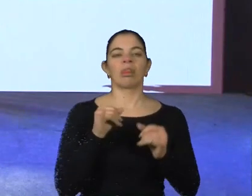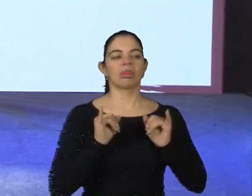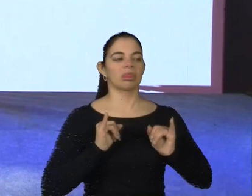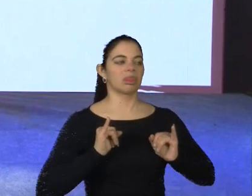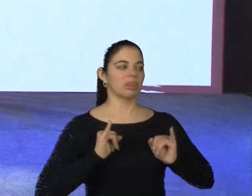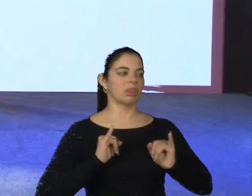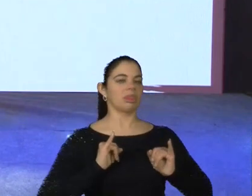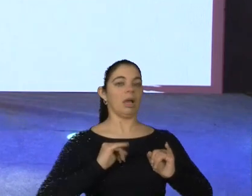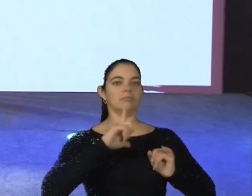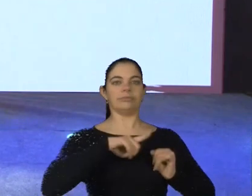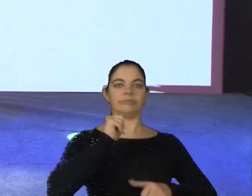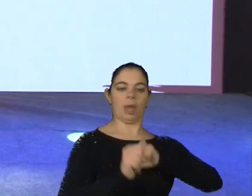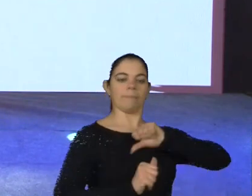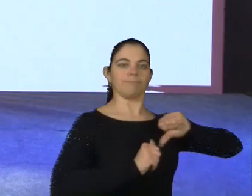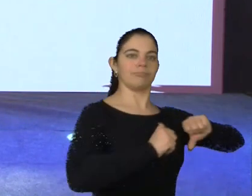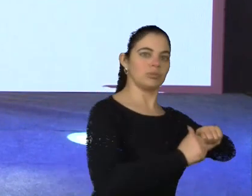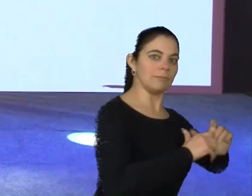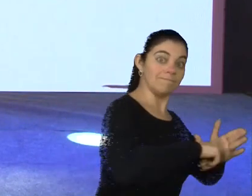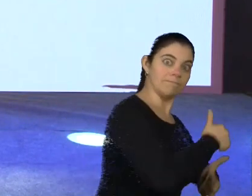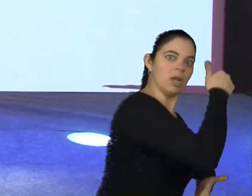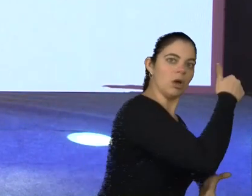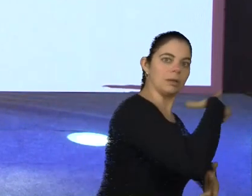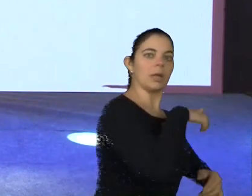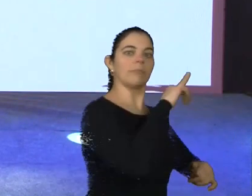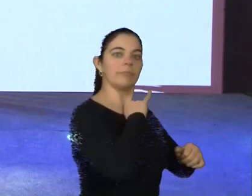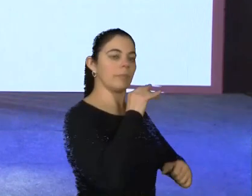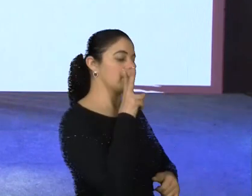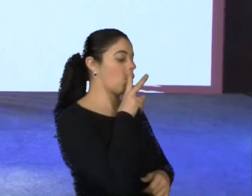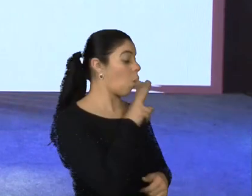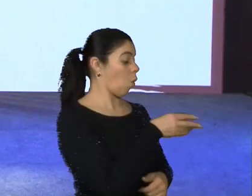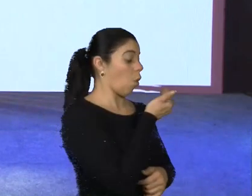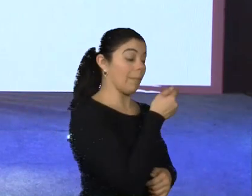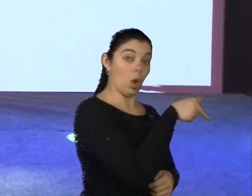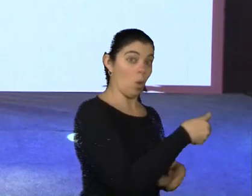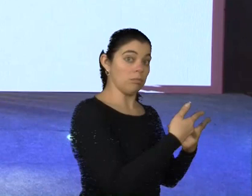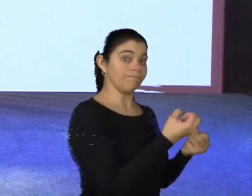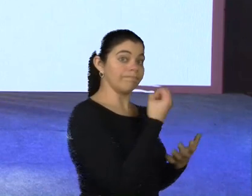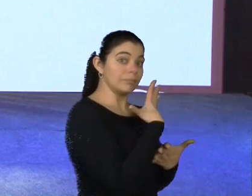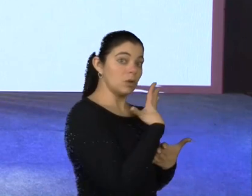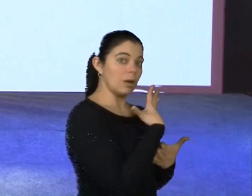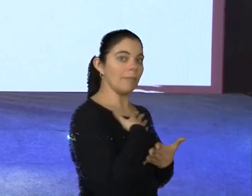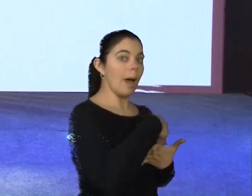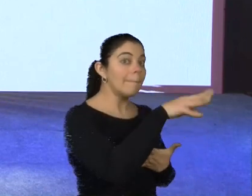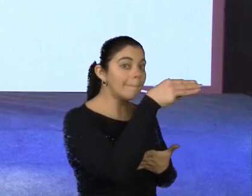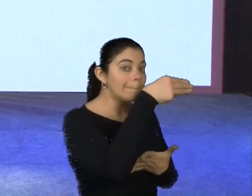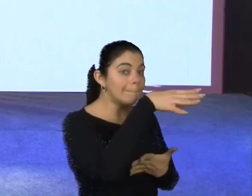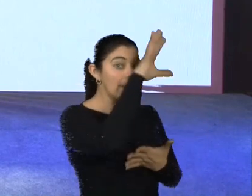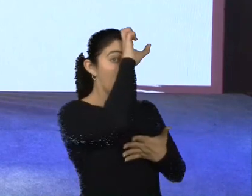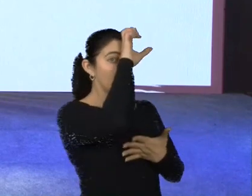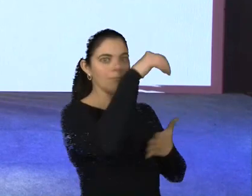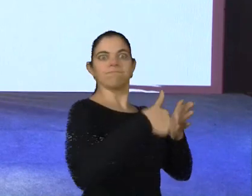Nossa, isso para todo mundo, tá, gente? Eu não estou falando aqui para um grupo específico, não. A gente está falando aqui de todo mundo. Déficit